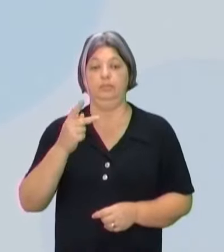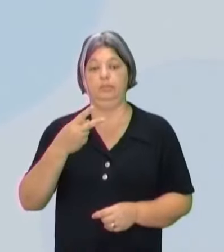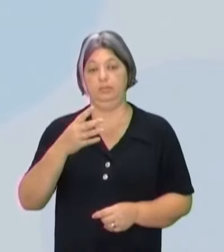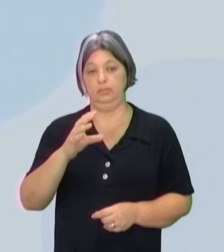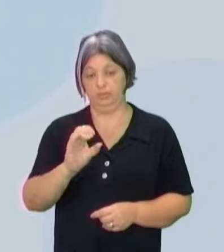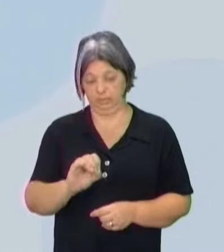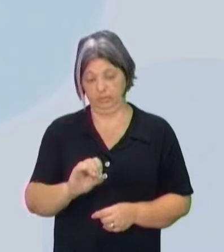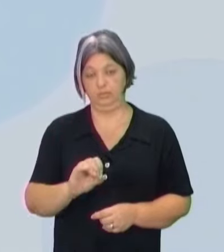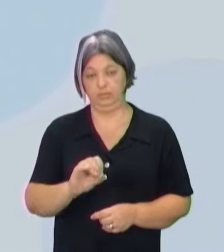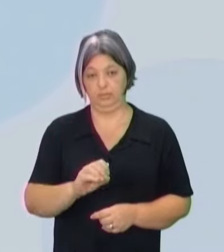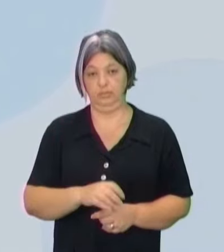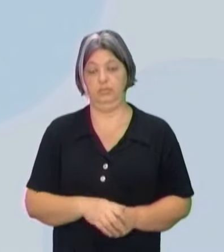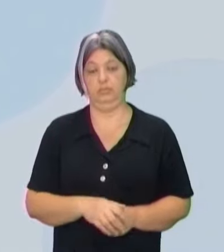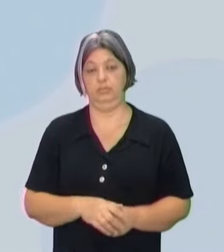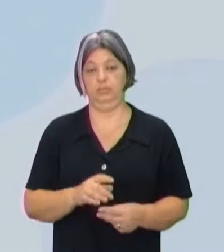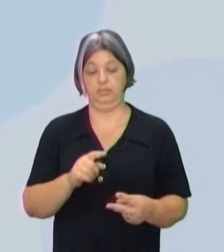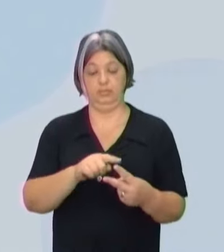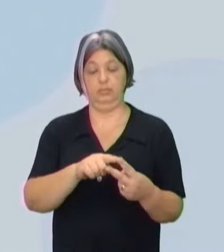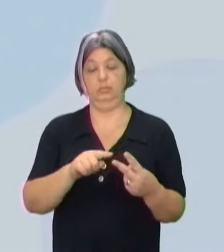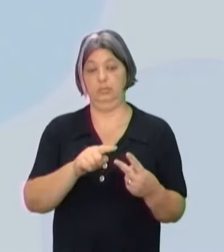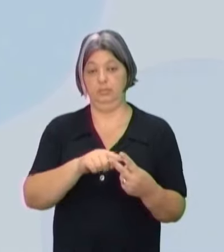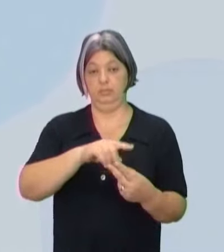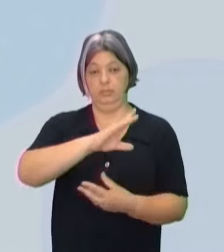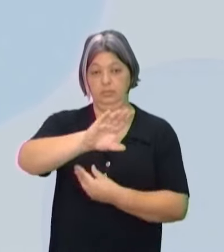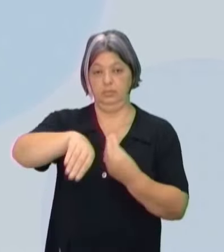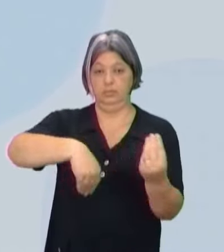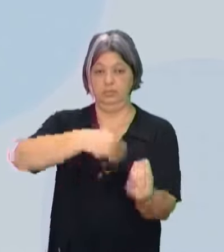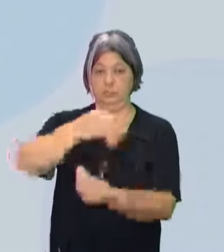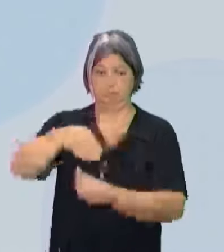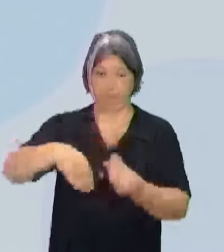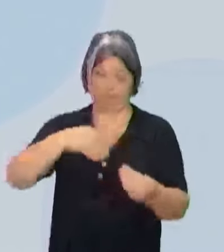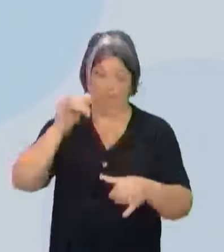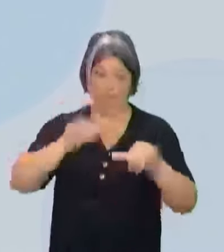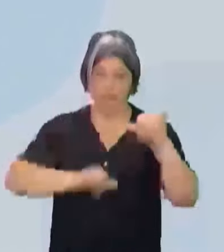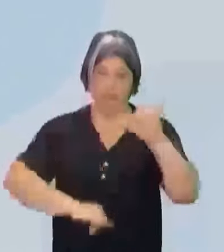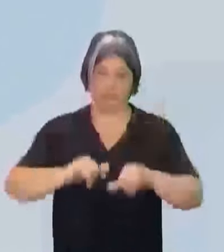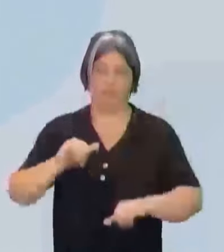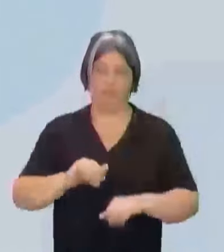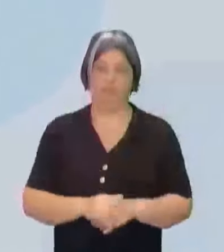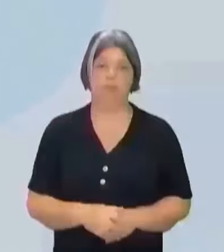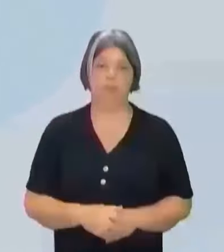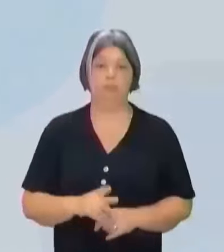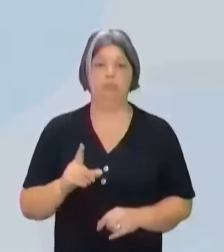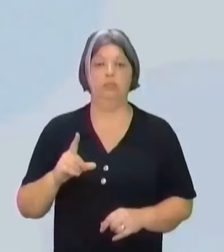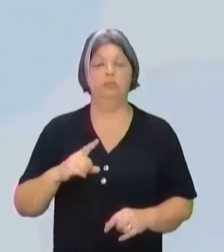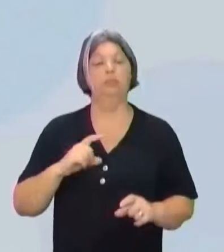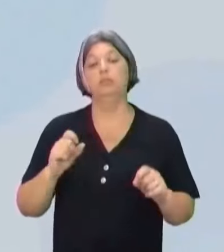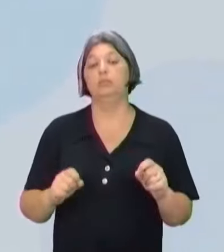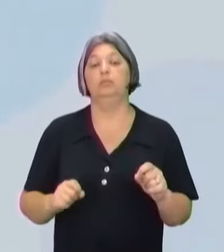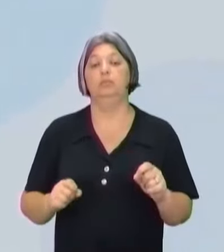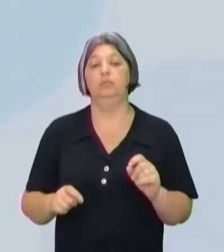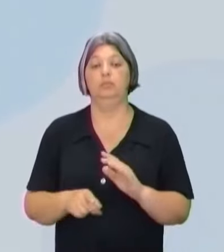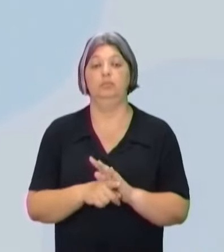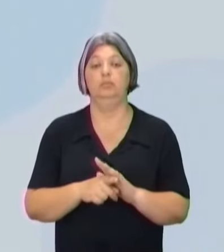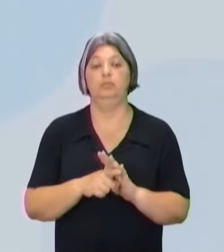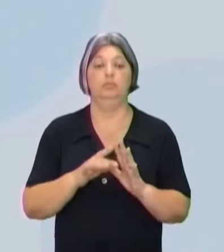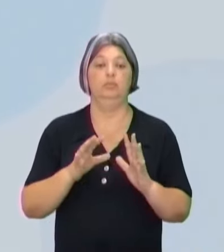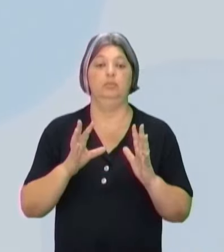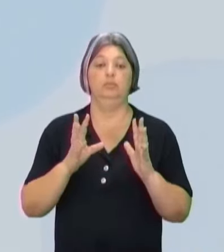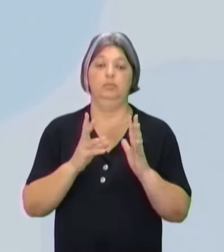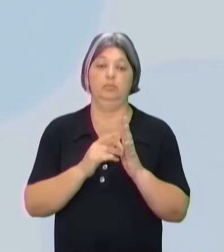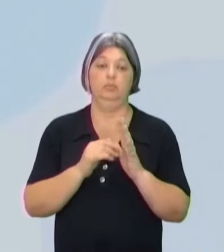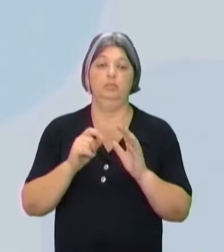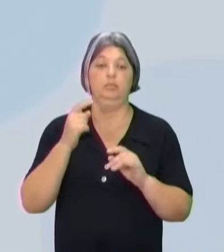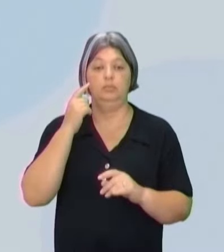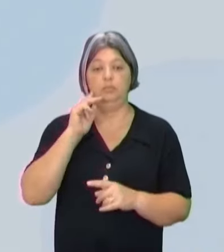Essa reação entre essas duas substâncias, ela dá origem ao ácido carbônico,